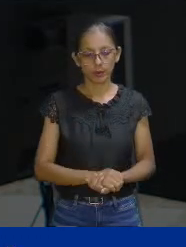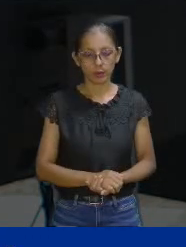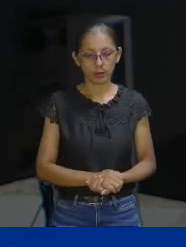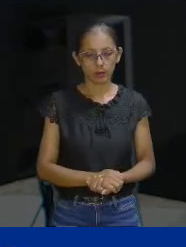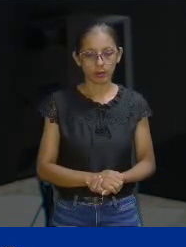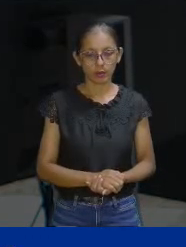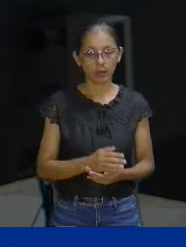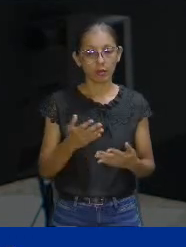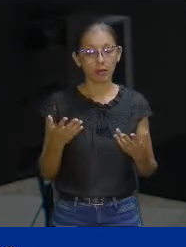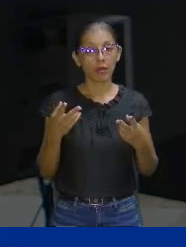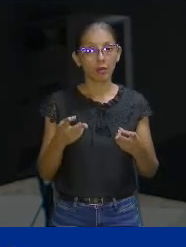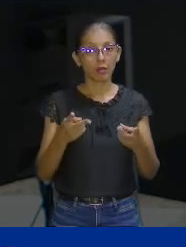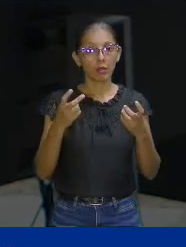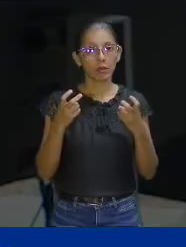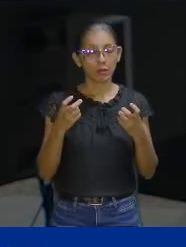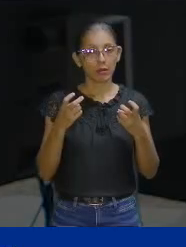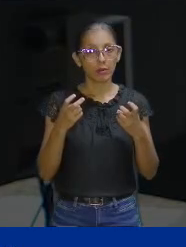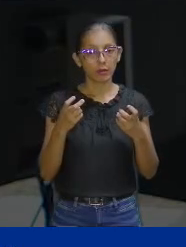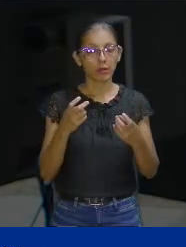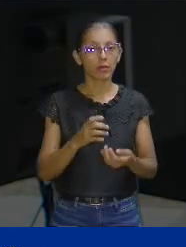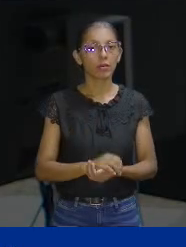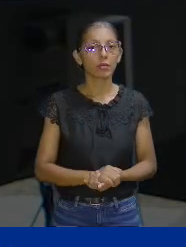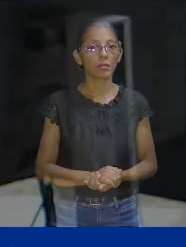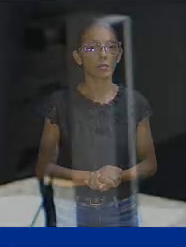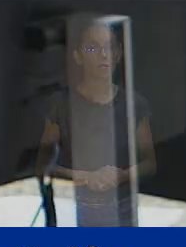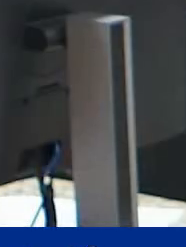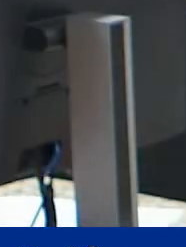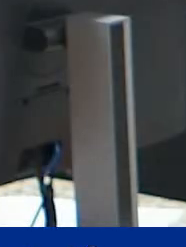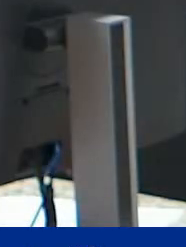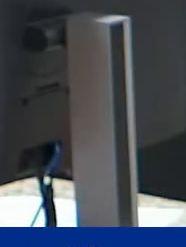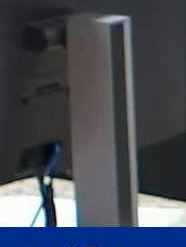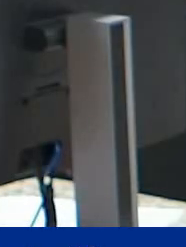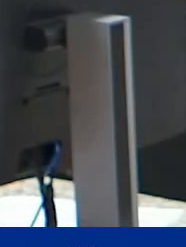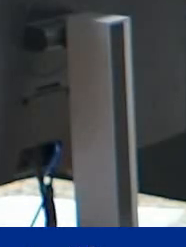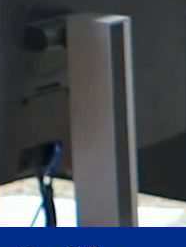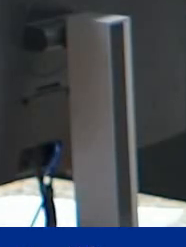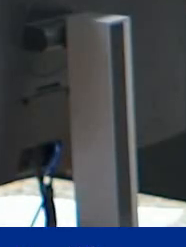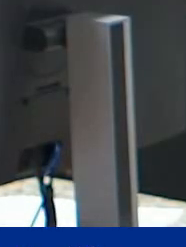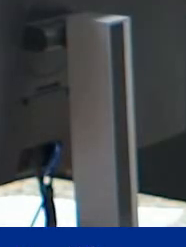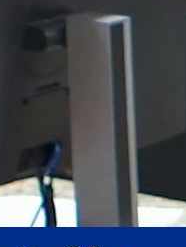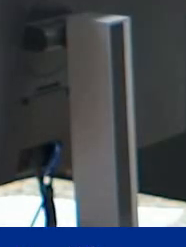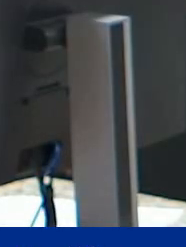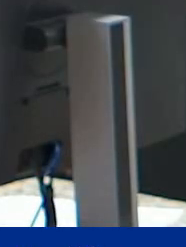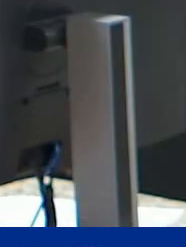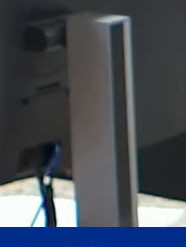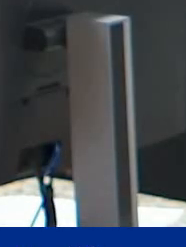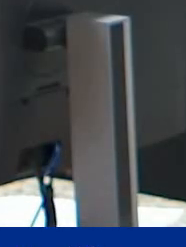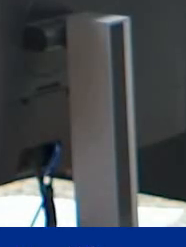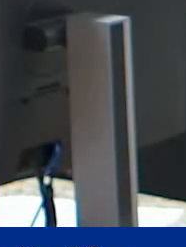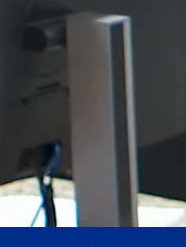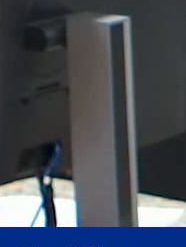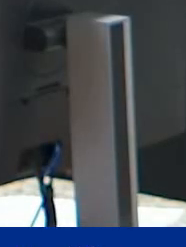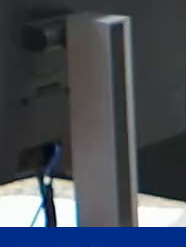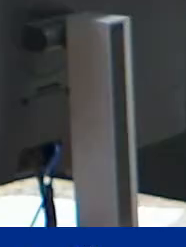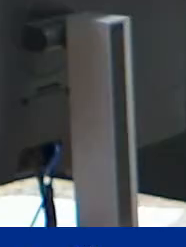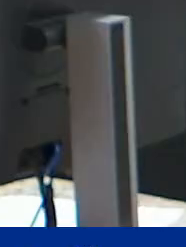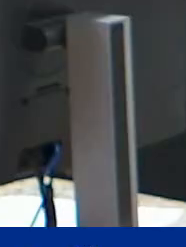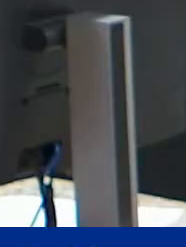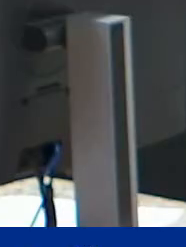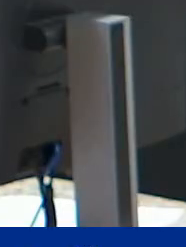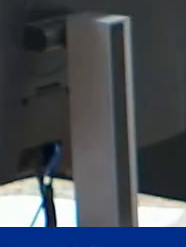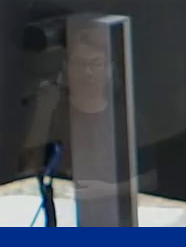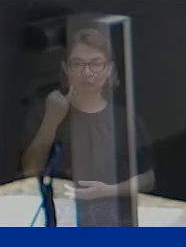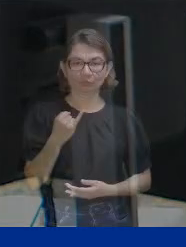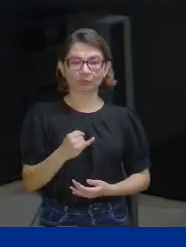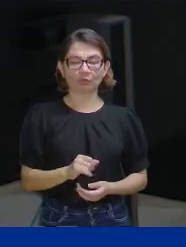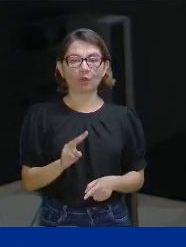isso, verifico que realmente alguns dos pedidos feitos pelos entrantes são documentos essenciais e protegidos por